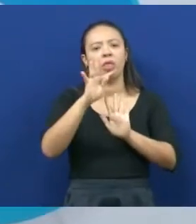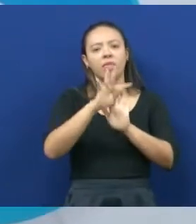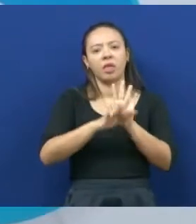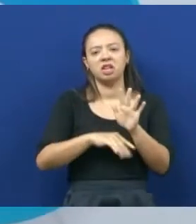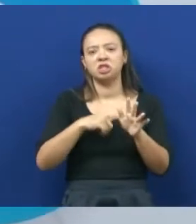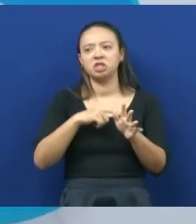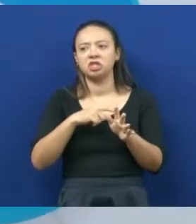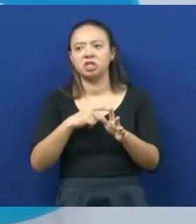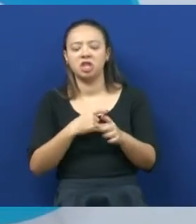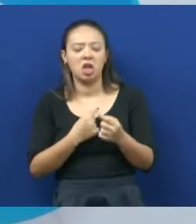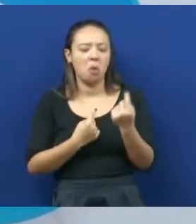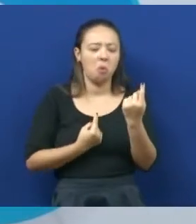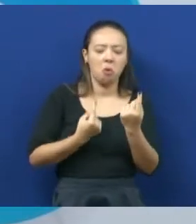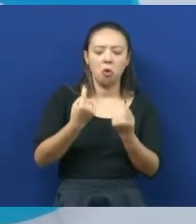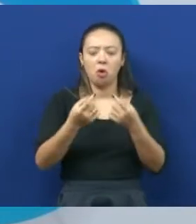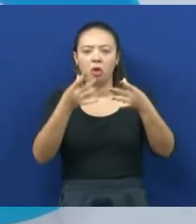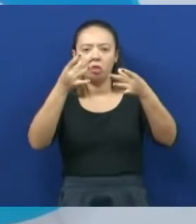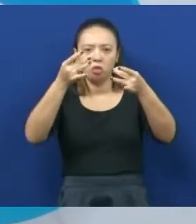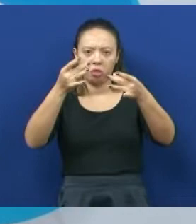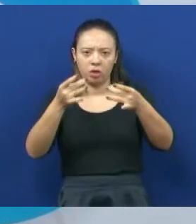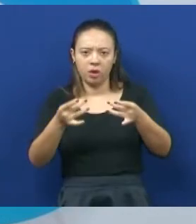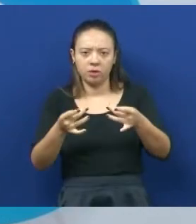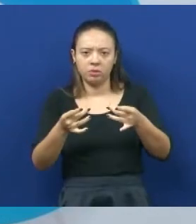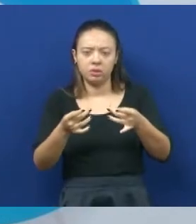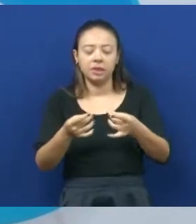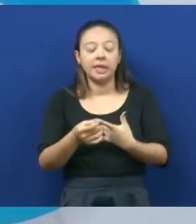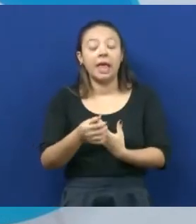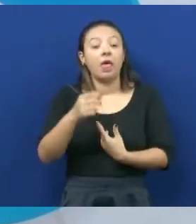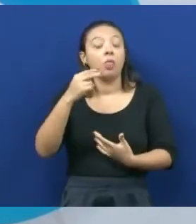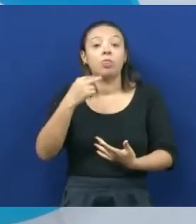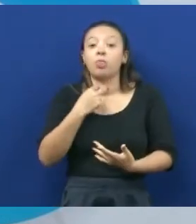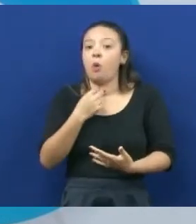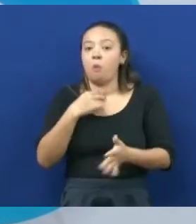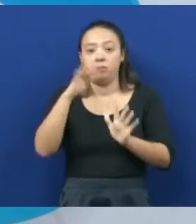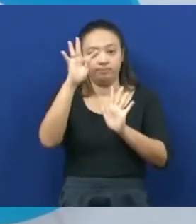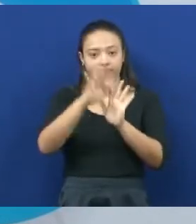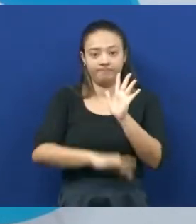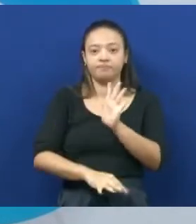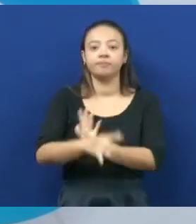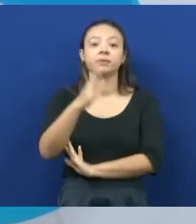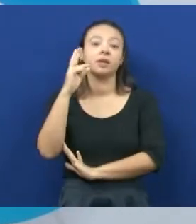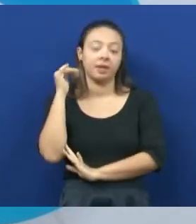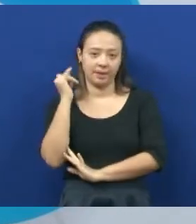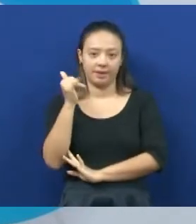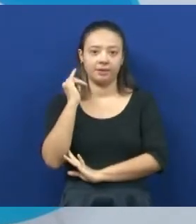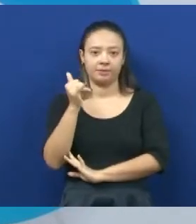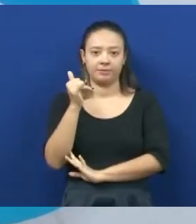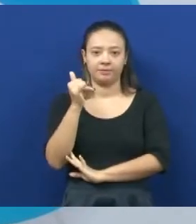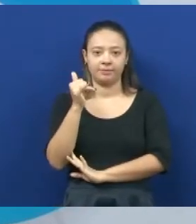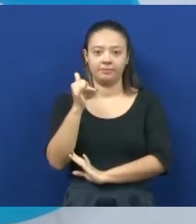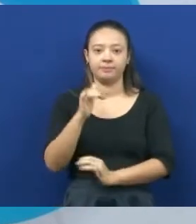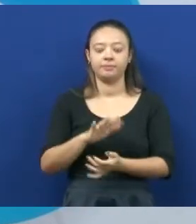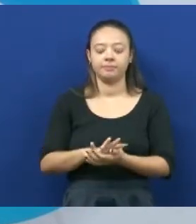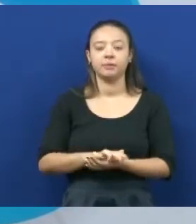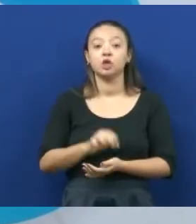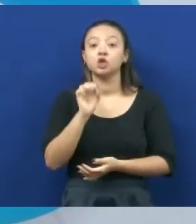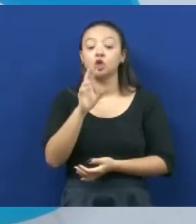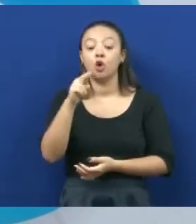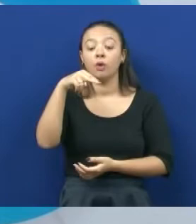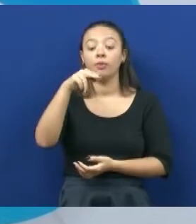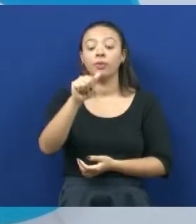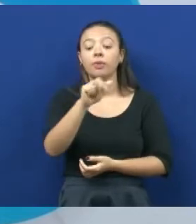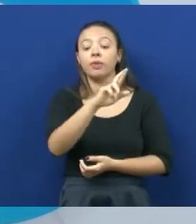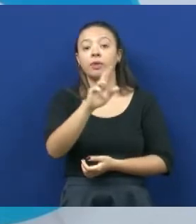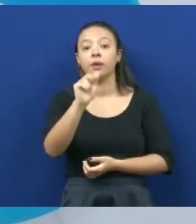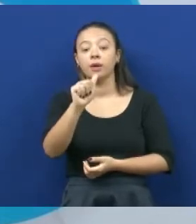ou 2 desses elementos, eles não vão ser textos narrativos, eles vão ser apenas narratividades. Para que eu tenha um texto narrativo,